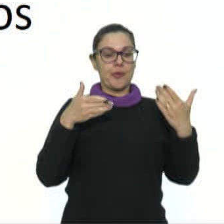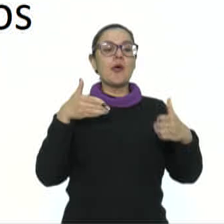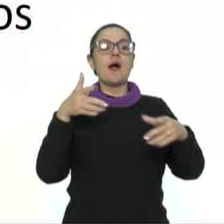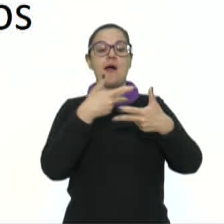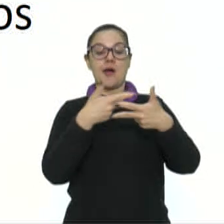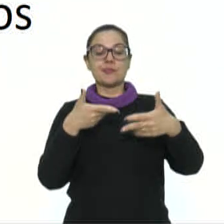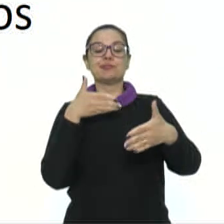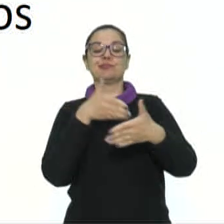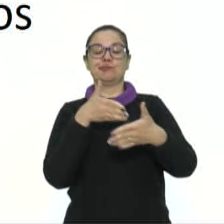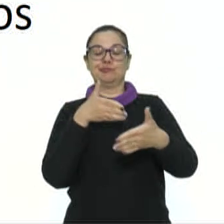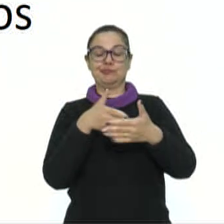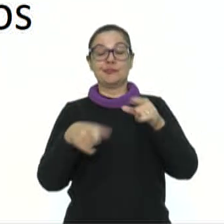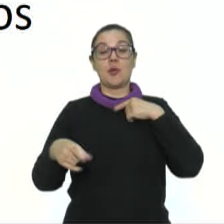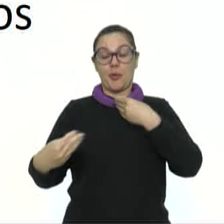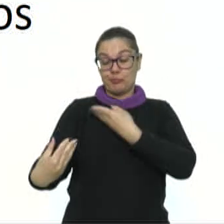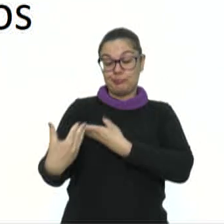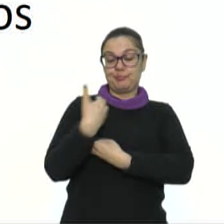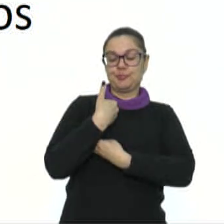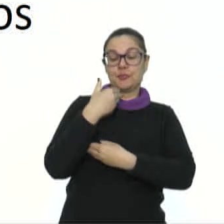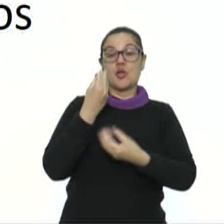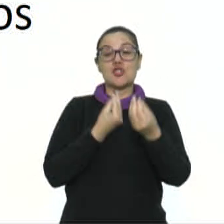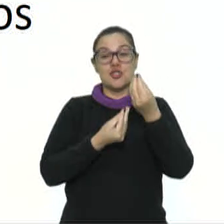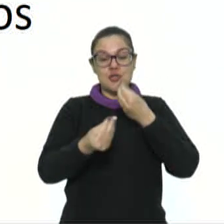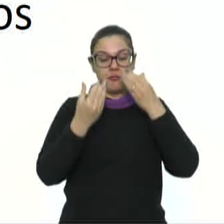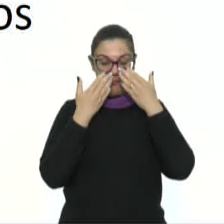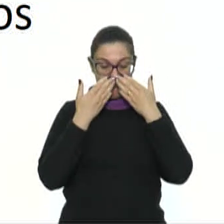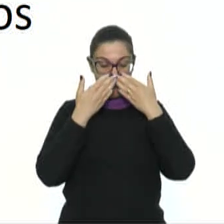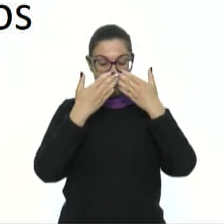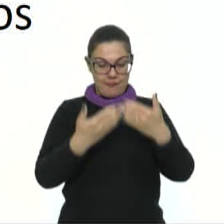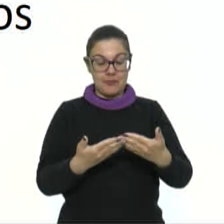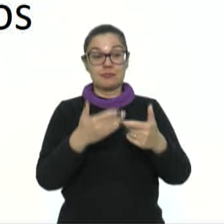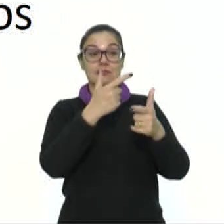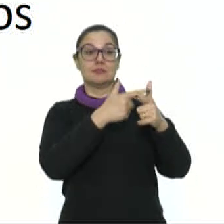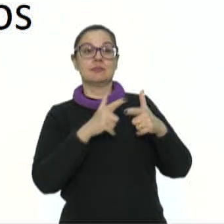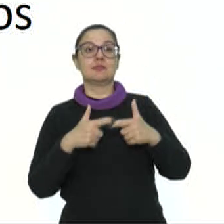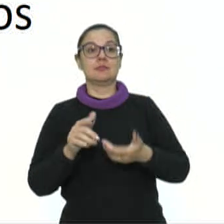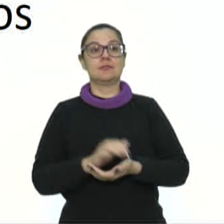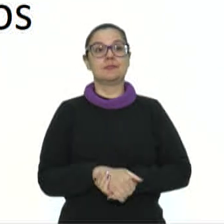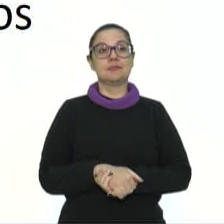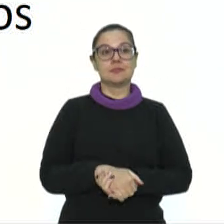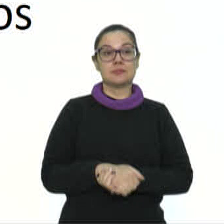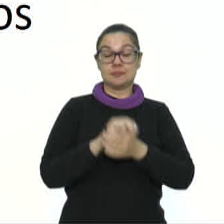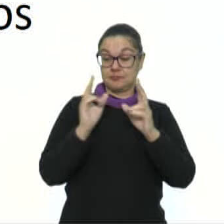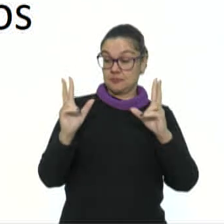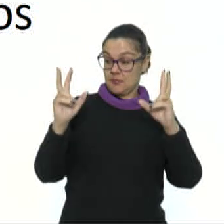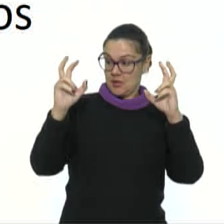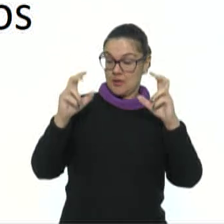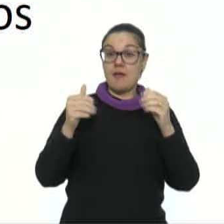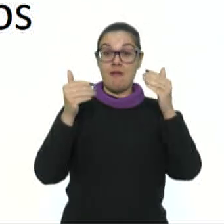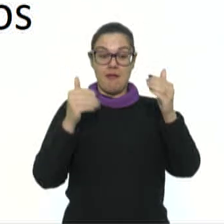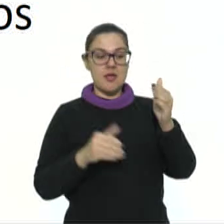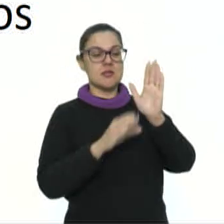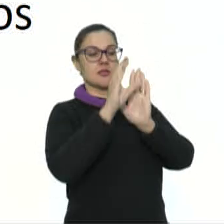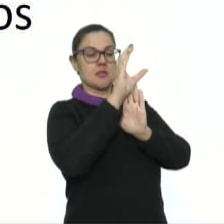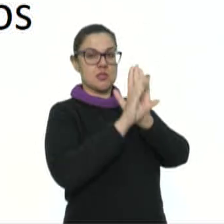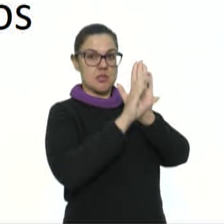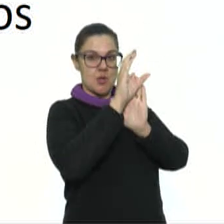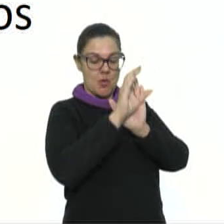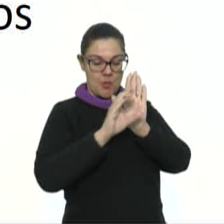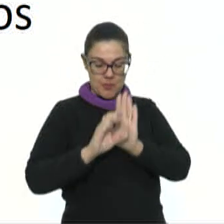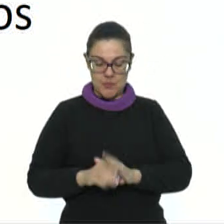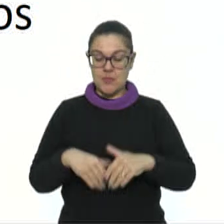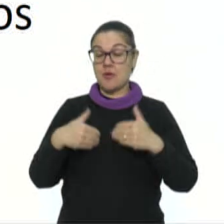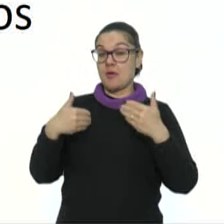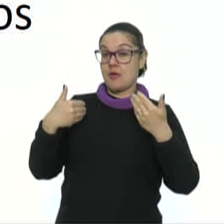interferem profundamente no modo como ele se comporta frente às situações. Abre aspas, esses conceitos, né,